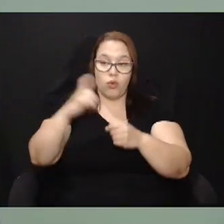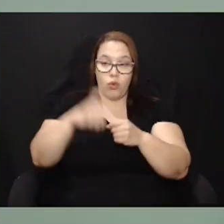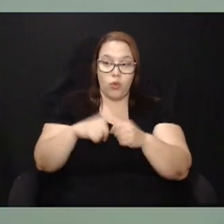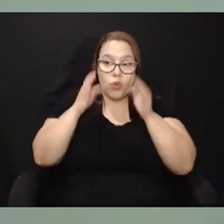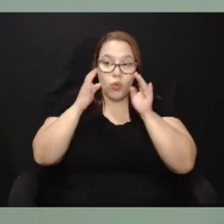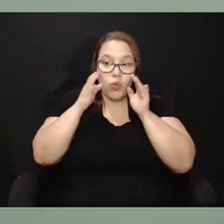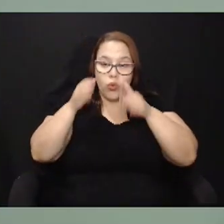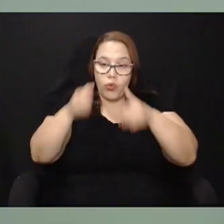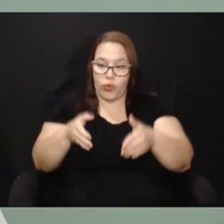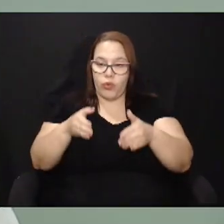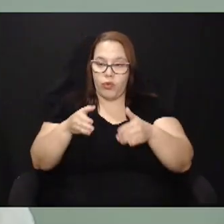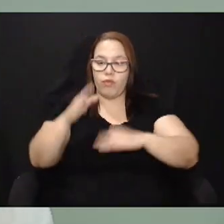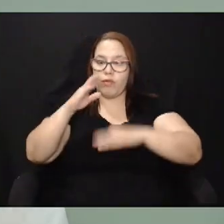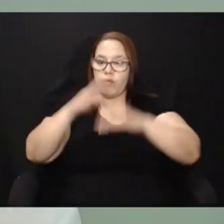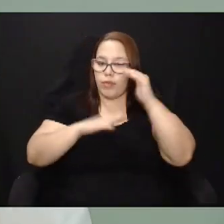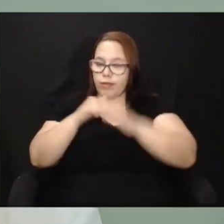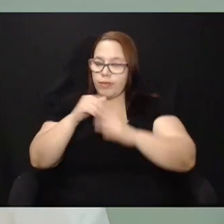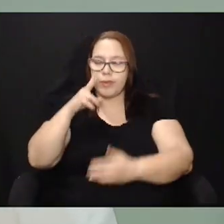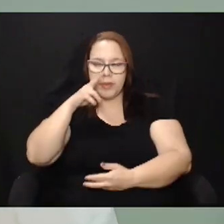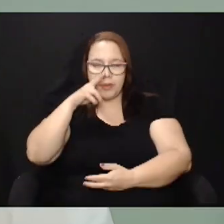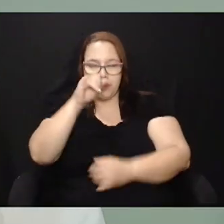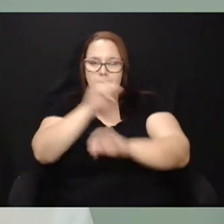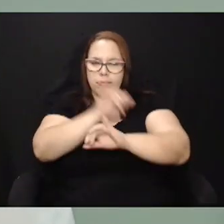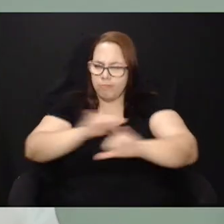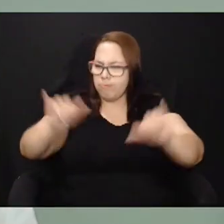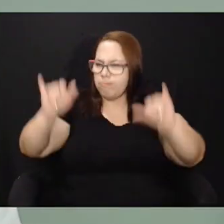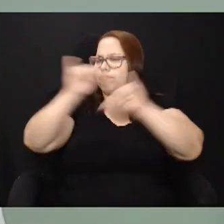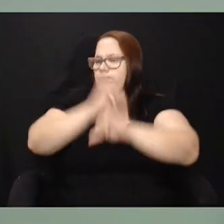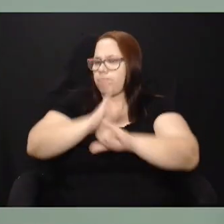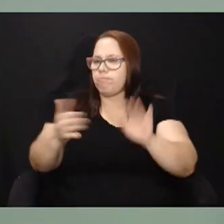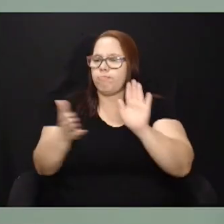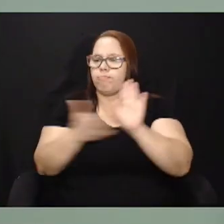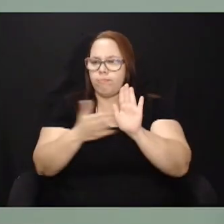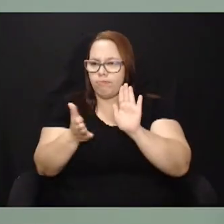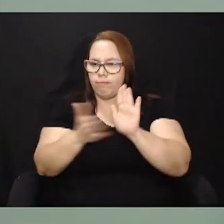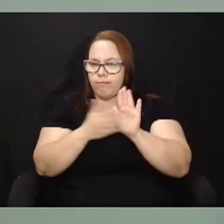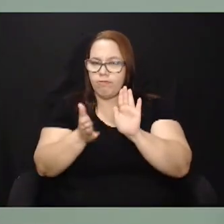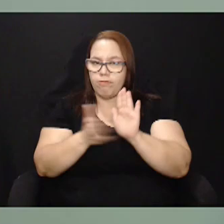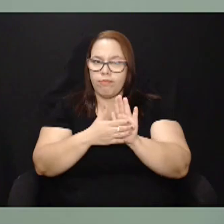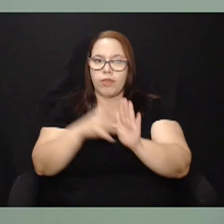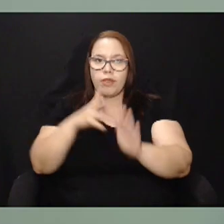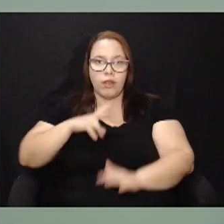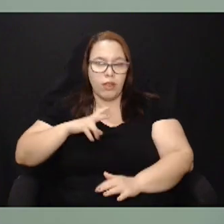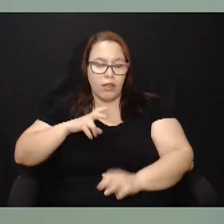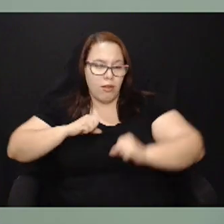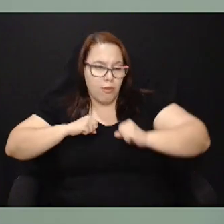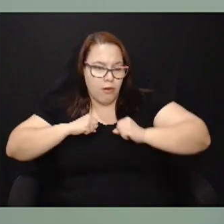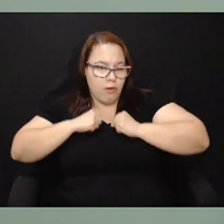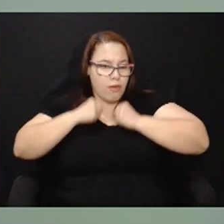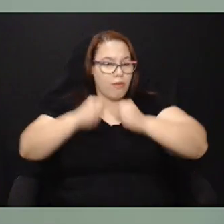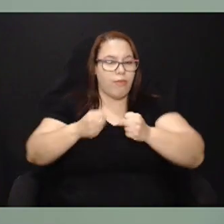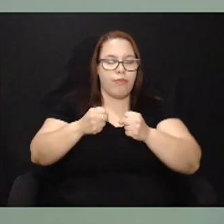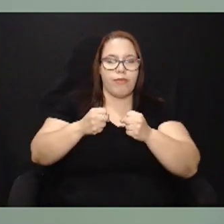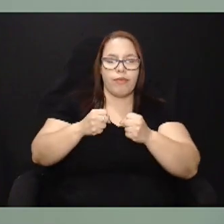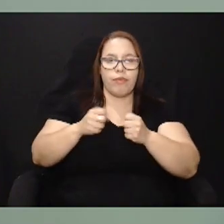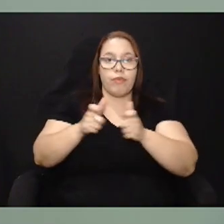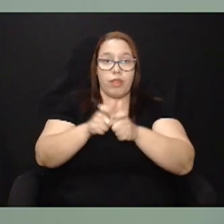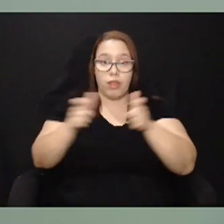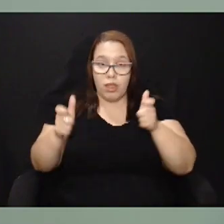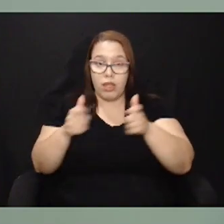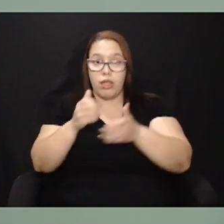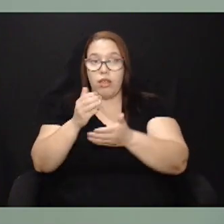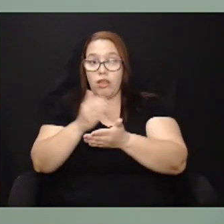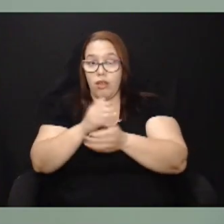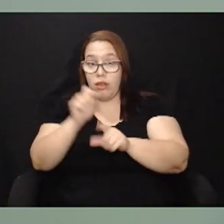gente intensifica muito, divulga muito. Por isso que nós fizemos um esforço muito grande para, nesse início do mês,